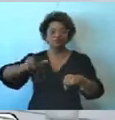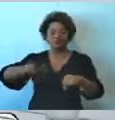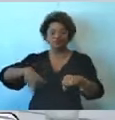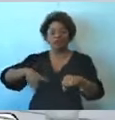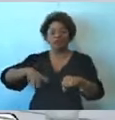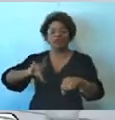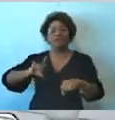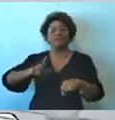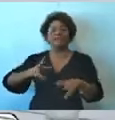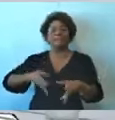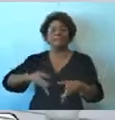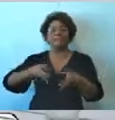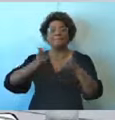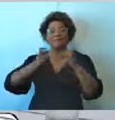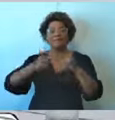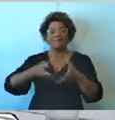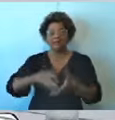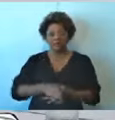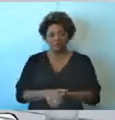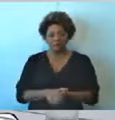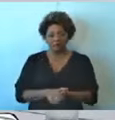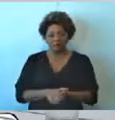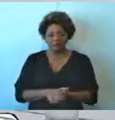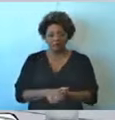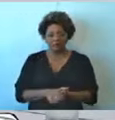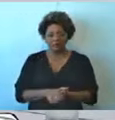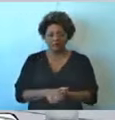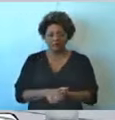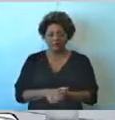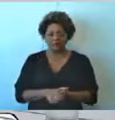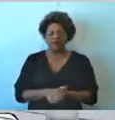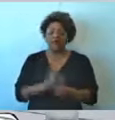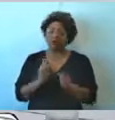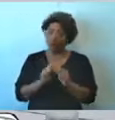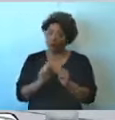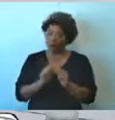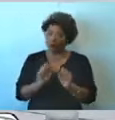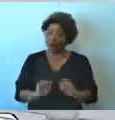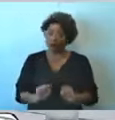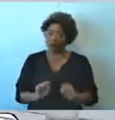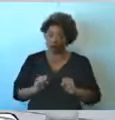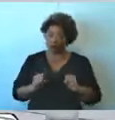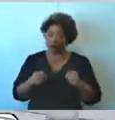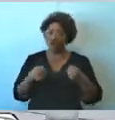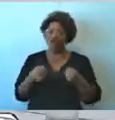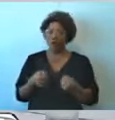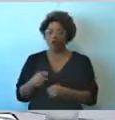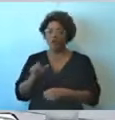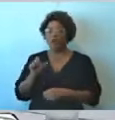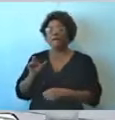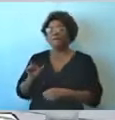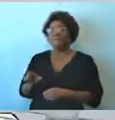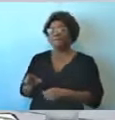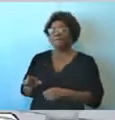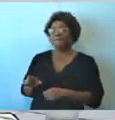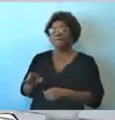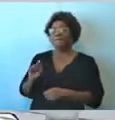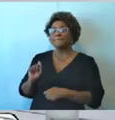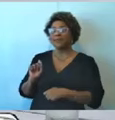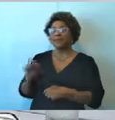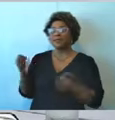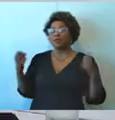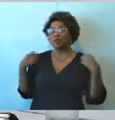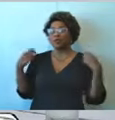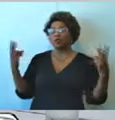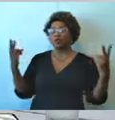acaba acertando alguém, e a gente faz um esforço enorme em ser visto, em sair buzinando, em passar na sua frente para que você veja que a